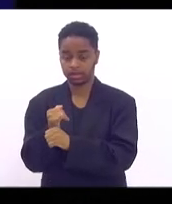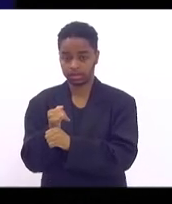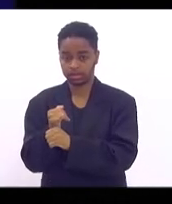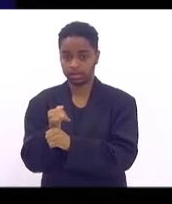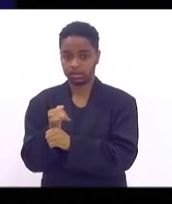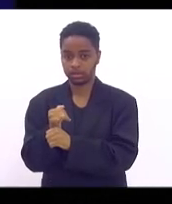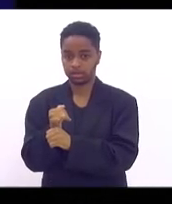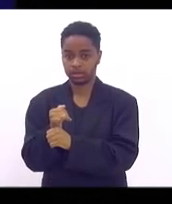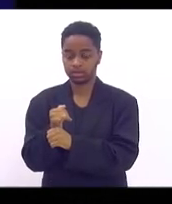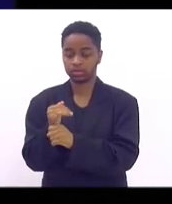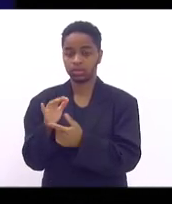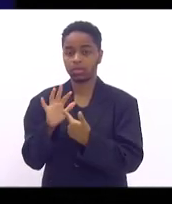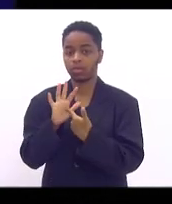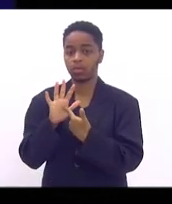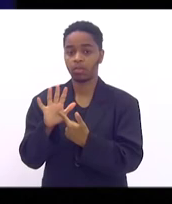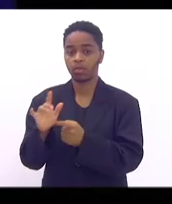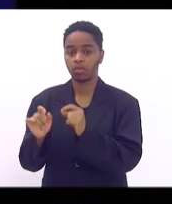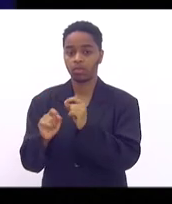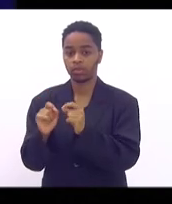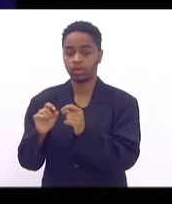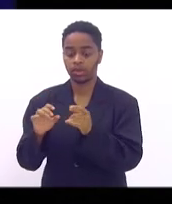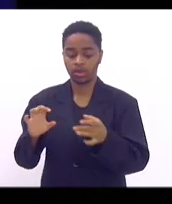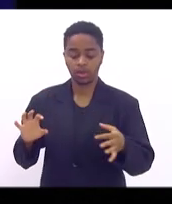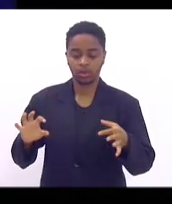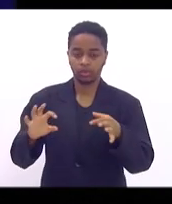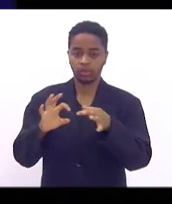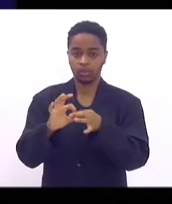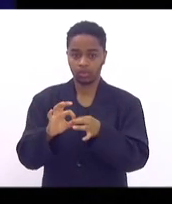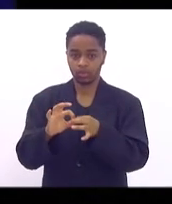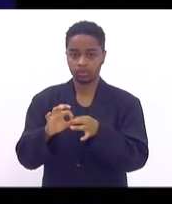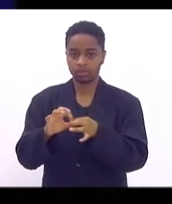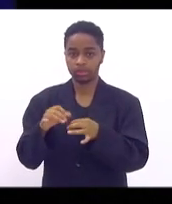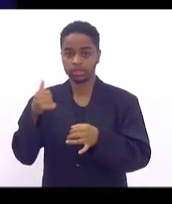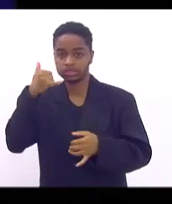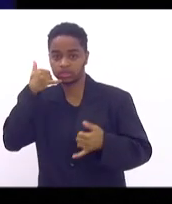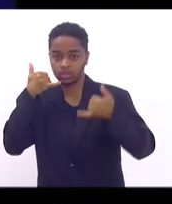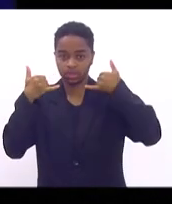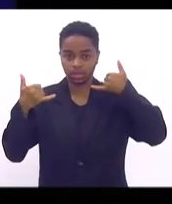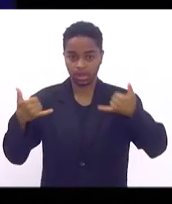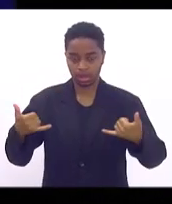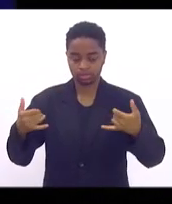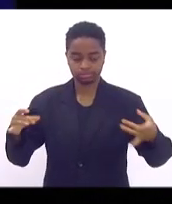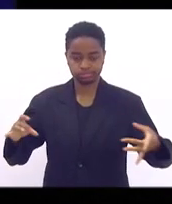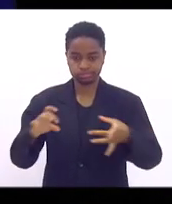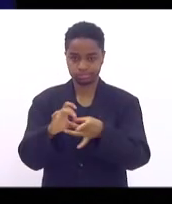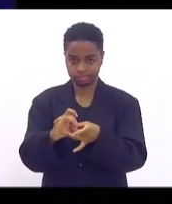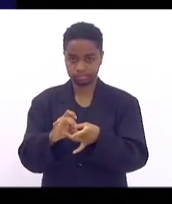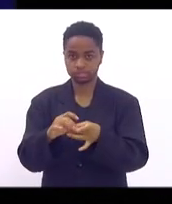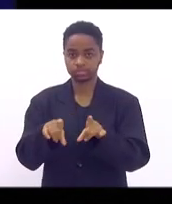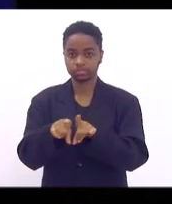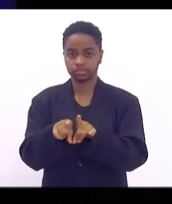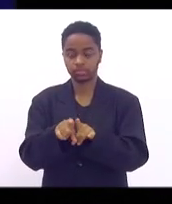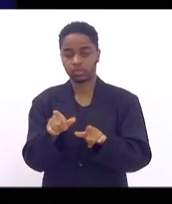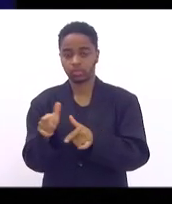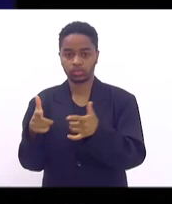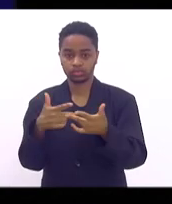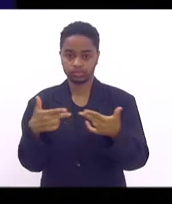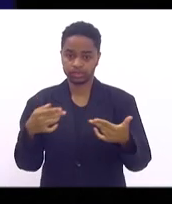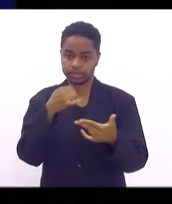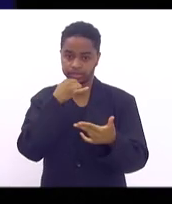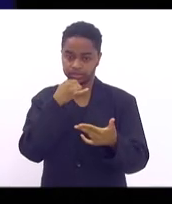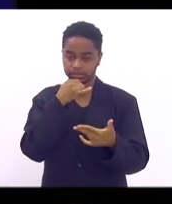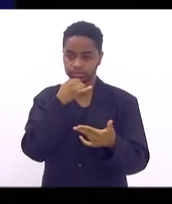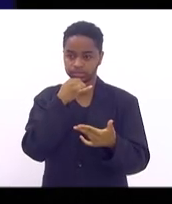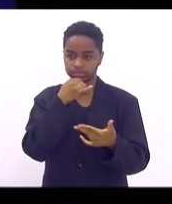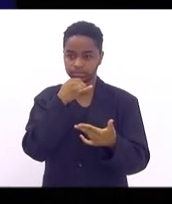das coisas ela representa a interconexão de dispositivos e objetos cotidianos da internet. Pode incluir tudo, desde